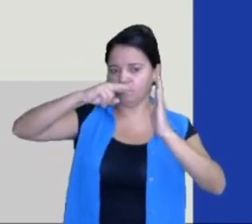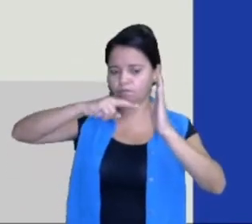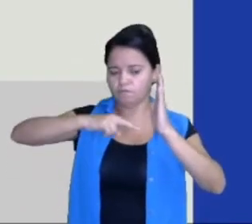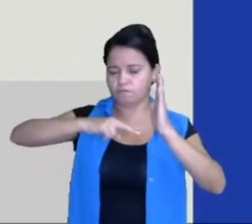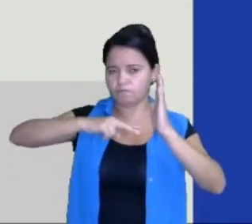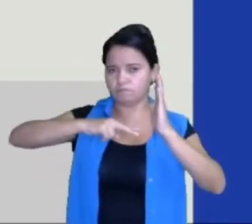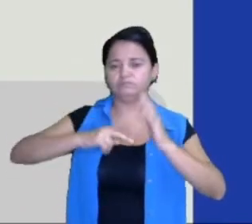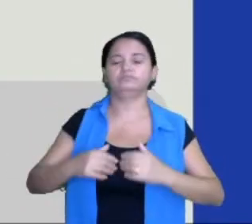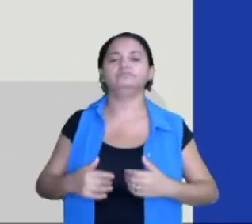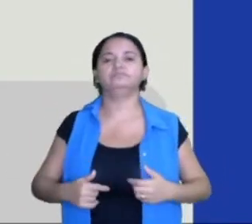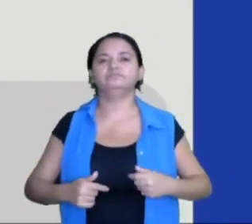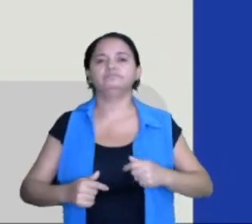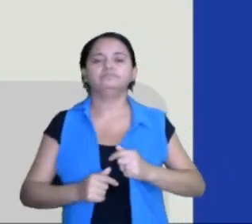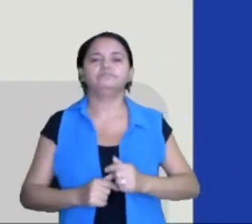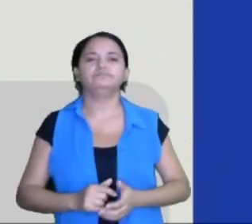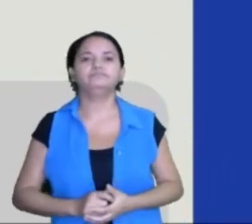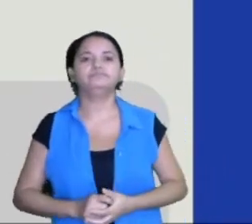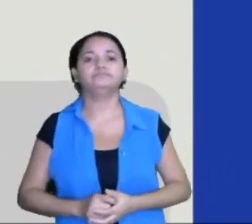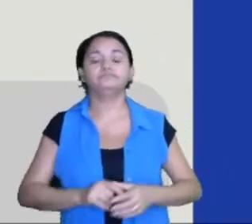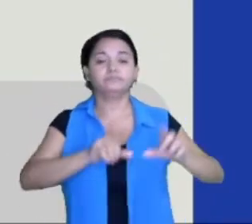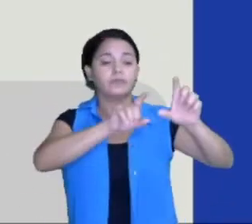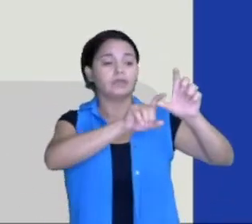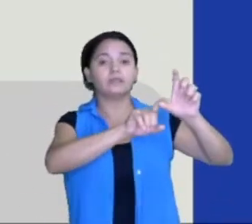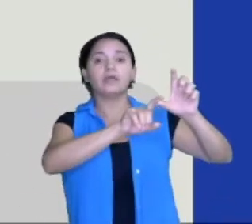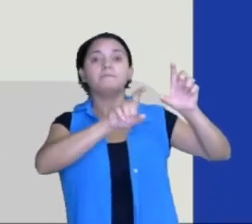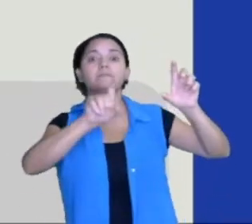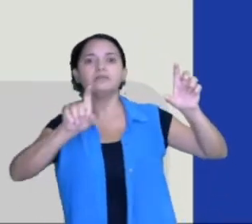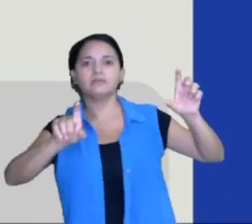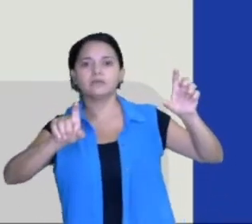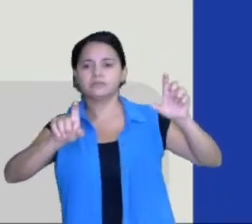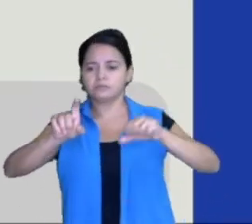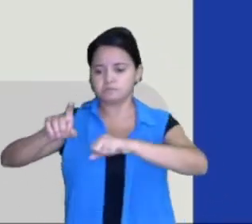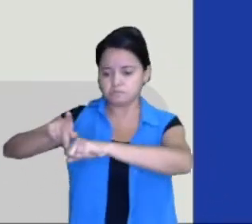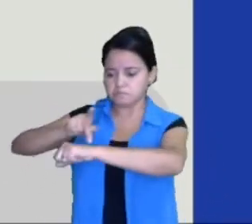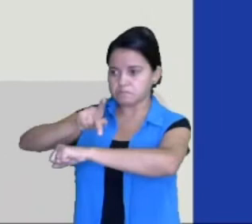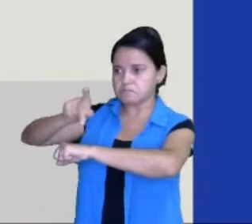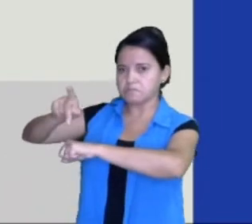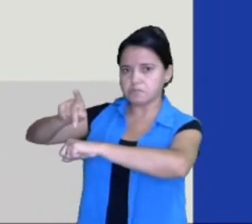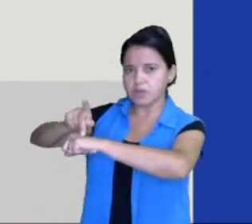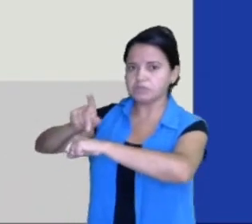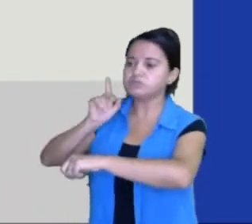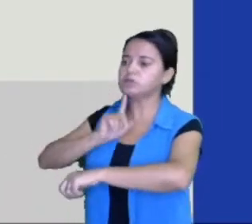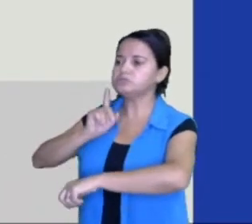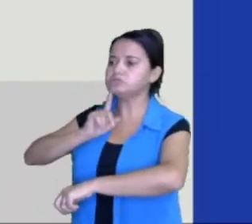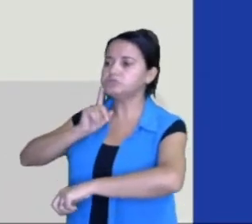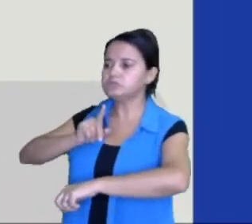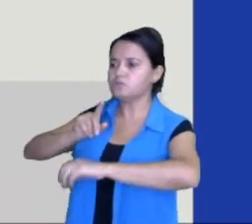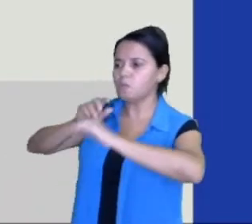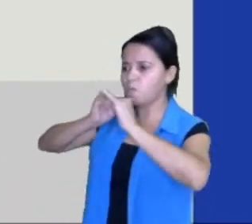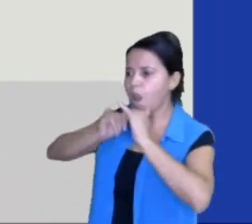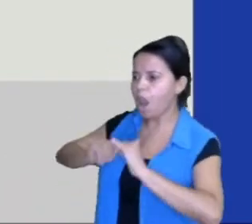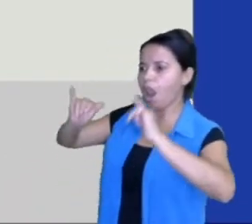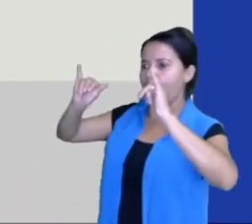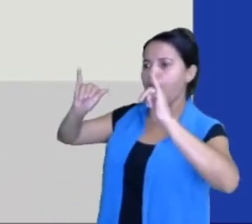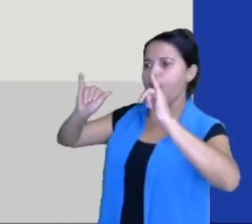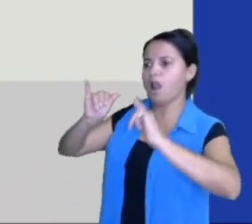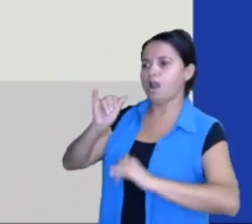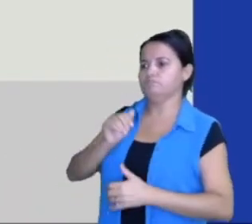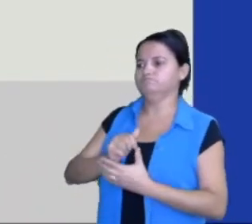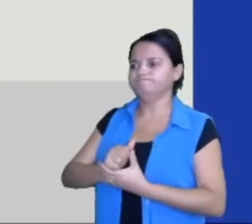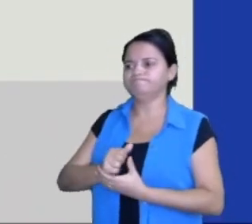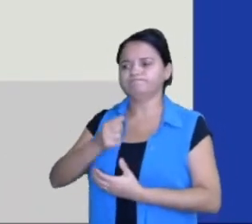pessoal? A independência dos Estados Unidos foi declarada no dia 4 de julho de